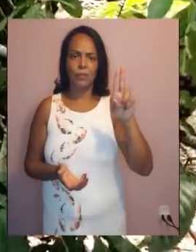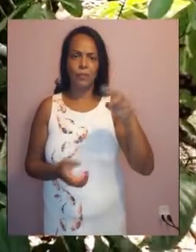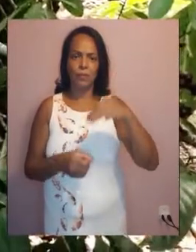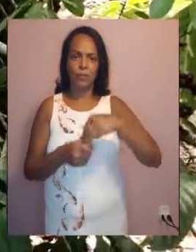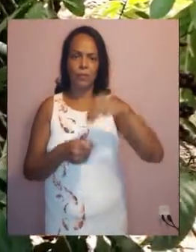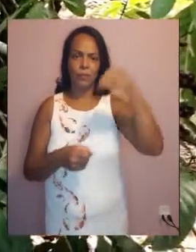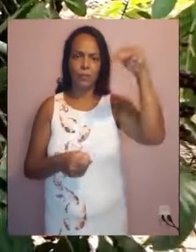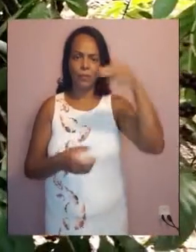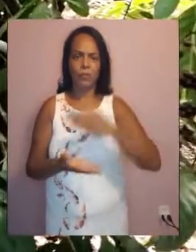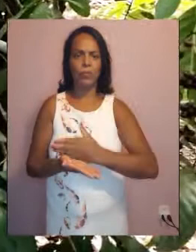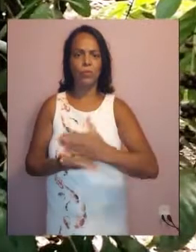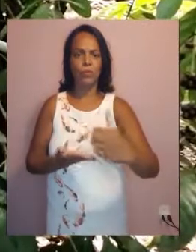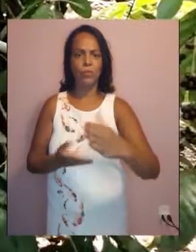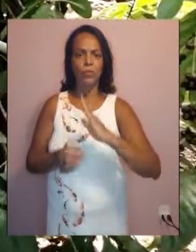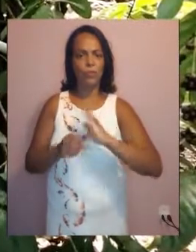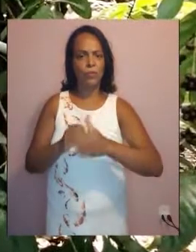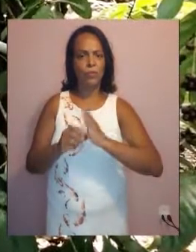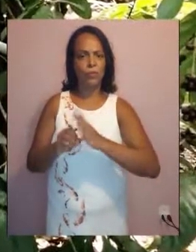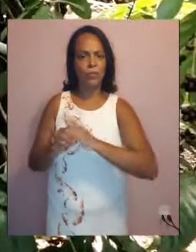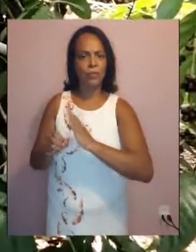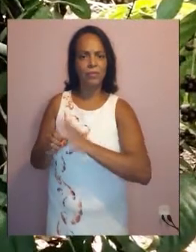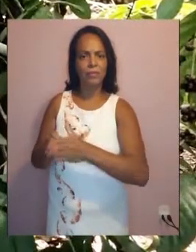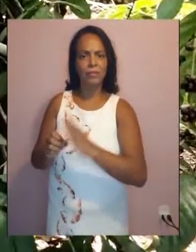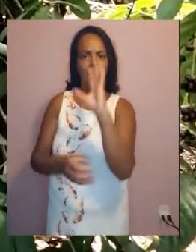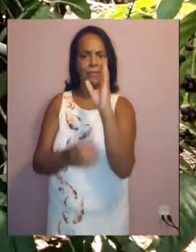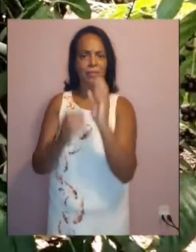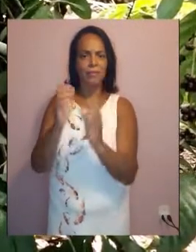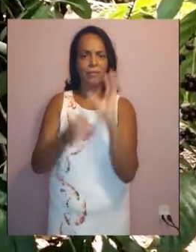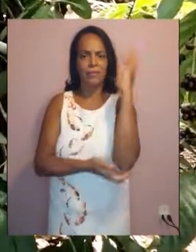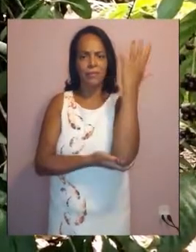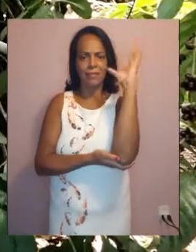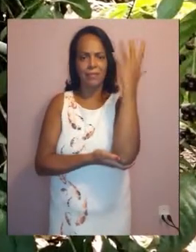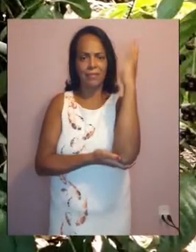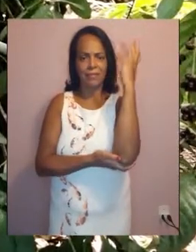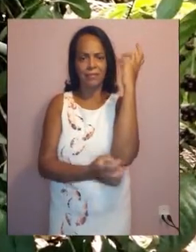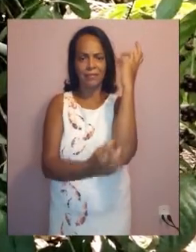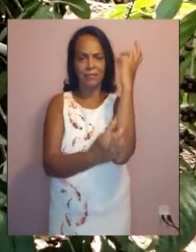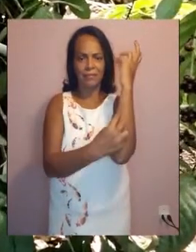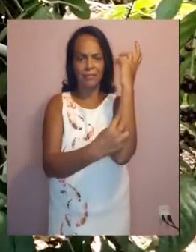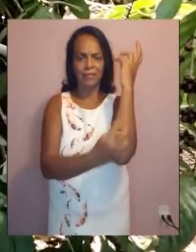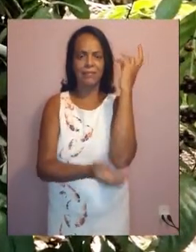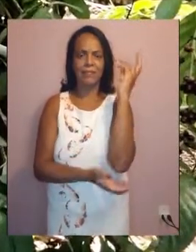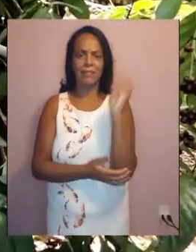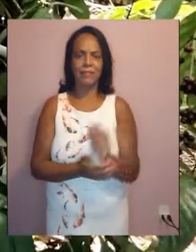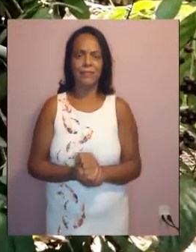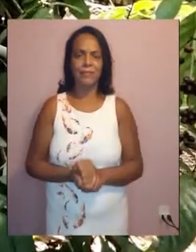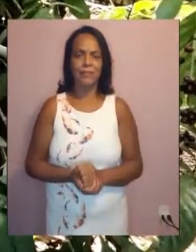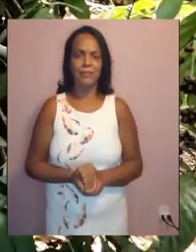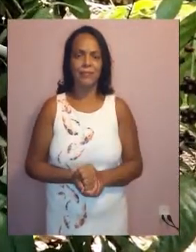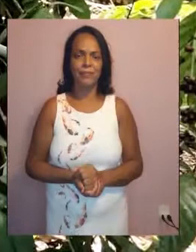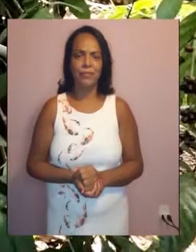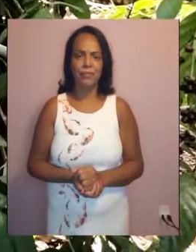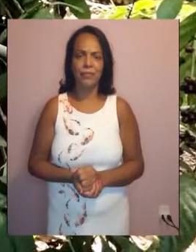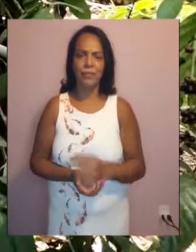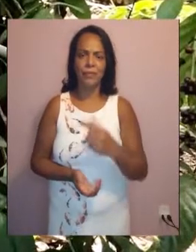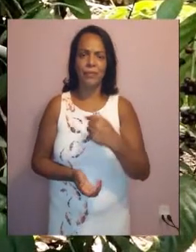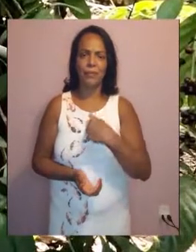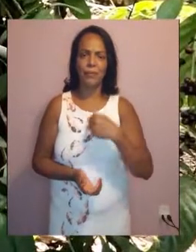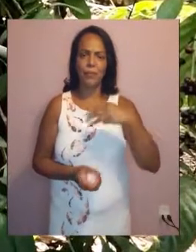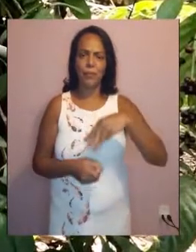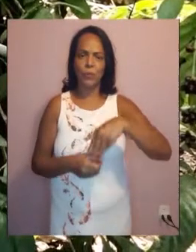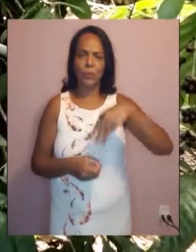aí, de repente, veio nele a intuição dele mesmo ir na